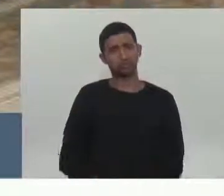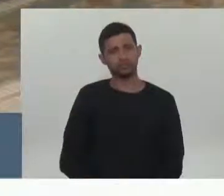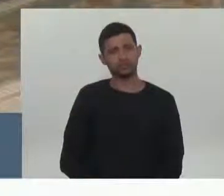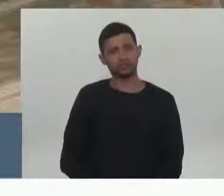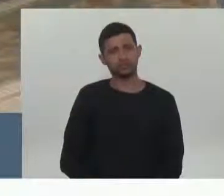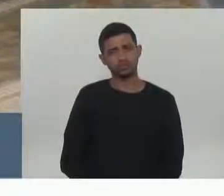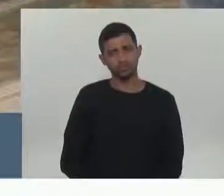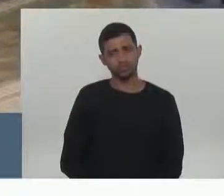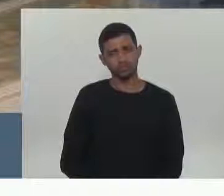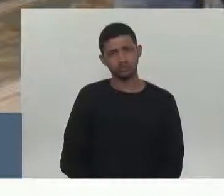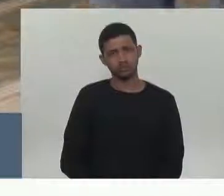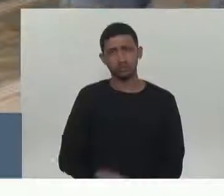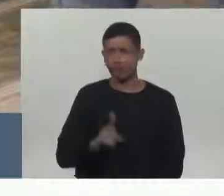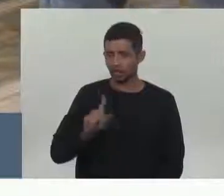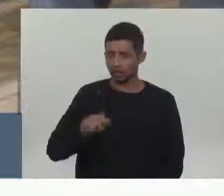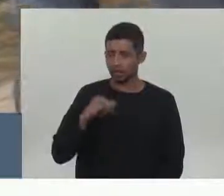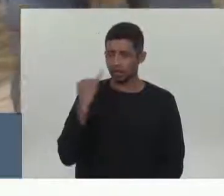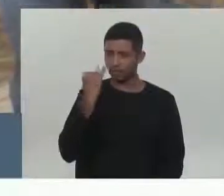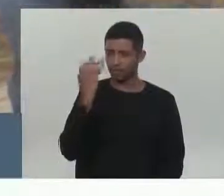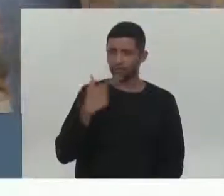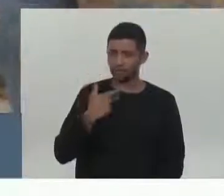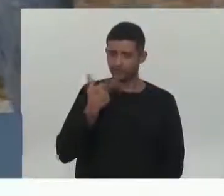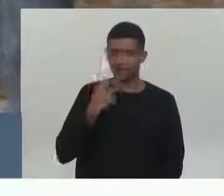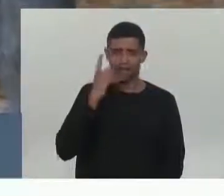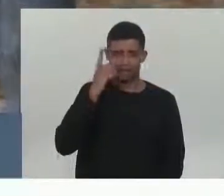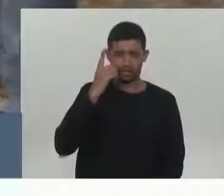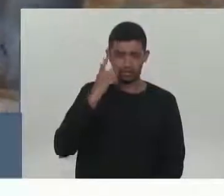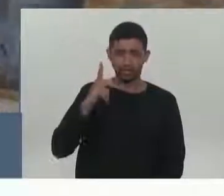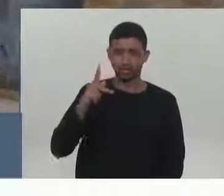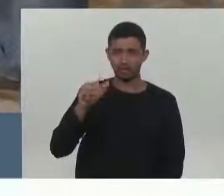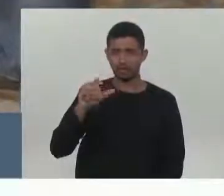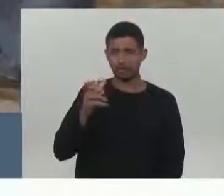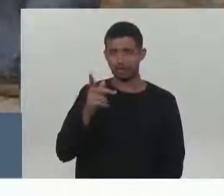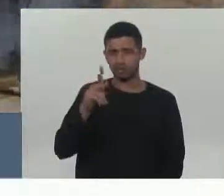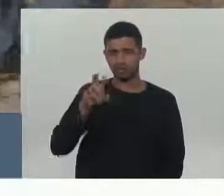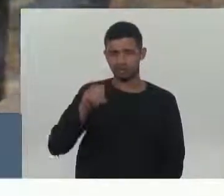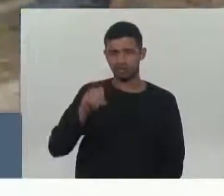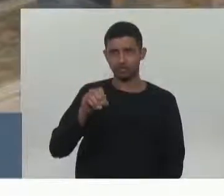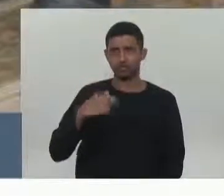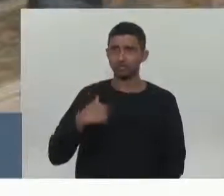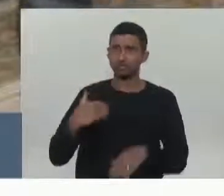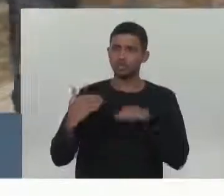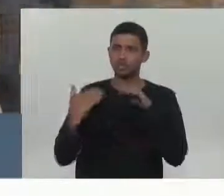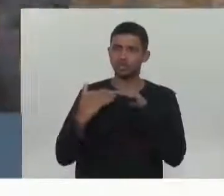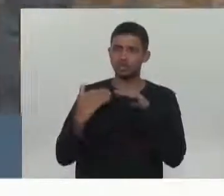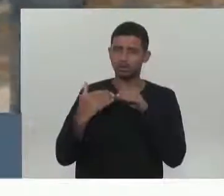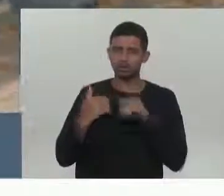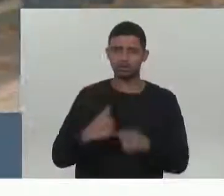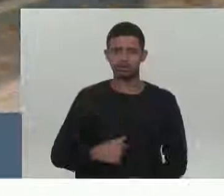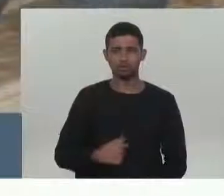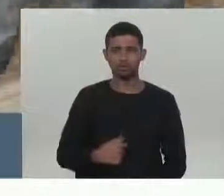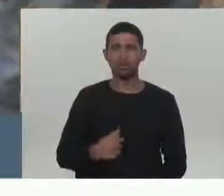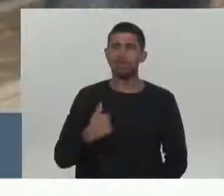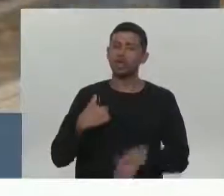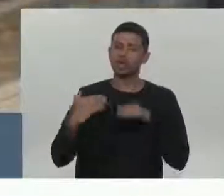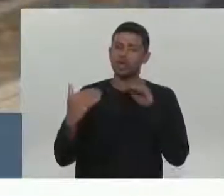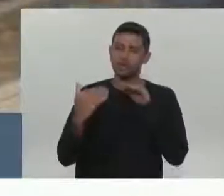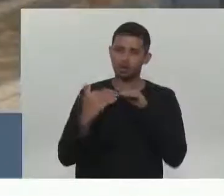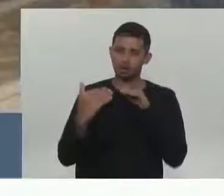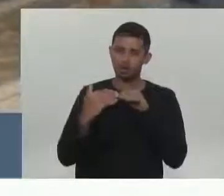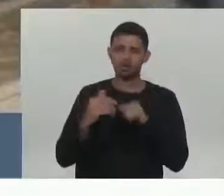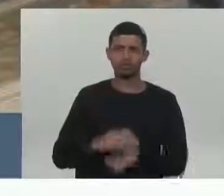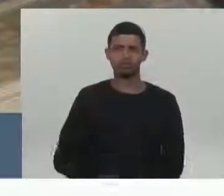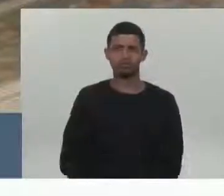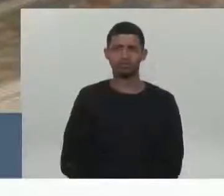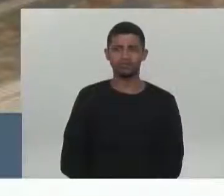E isso é muito importante, deputado Márcio Pacheco. E concordo com Para Vossa concluir, Excelência. deputado. E concordo com Vossa